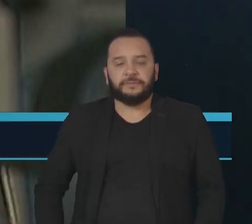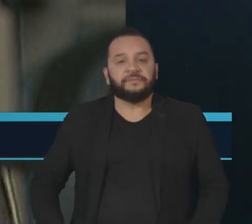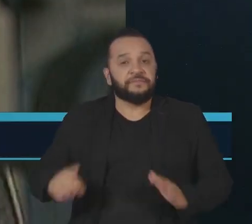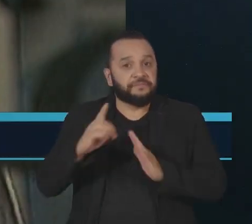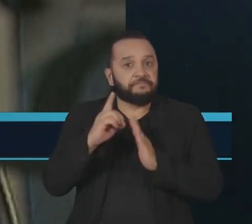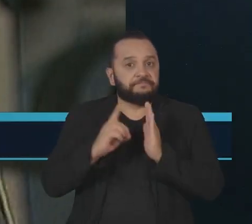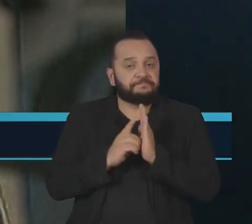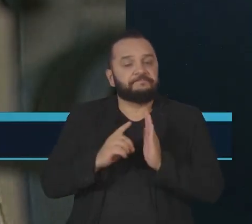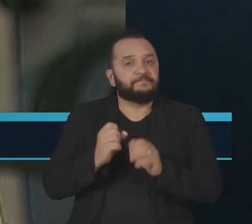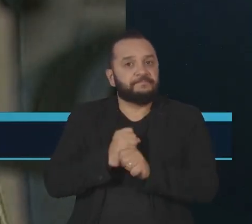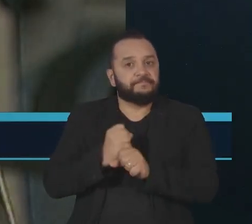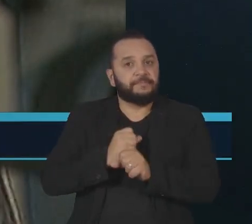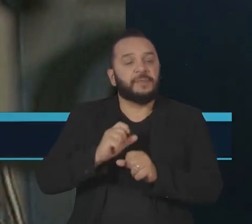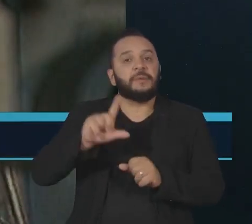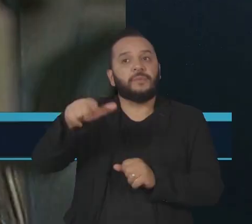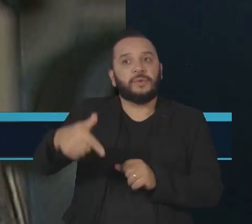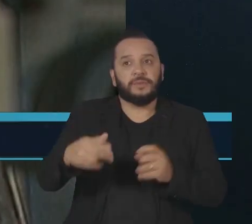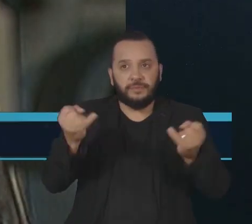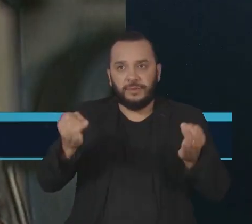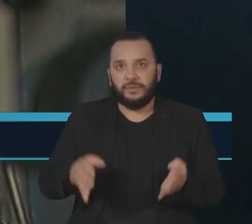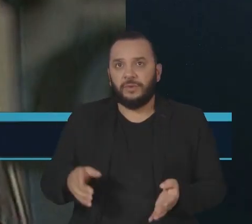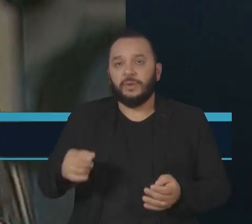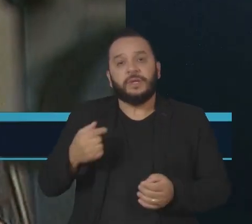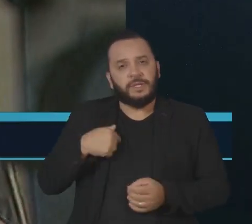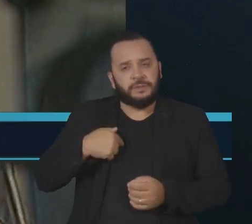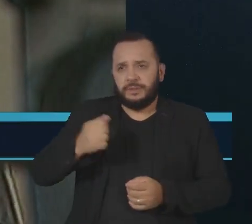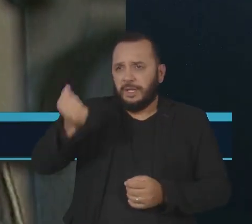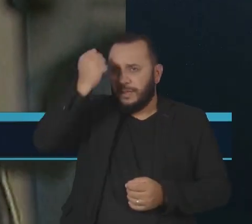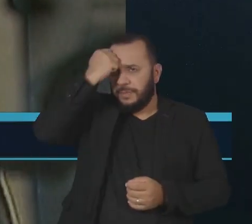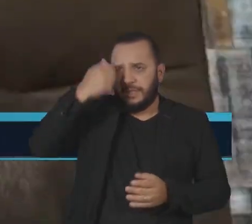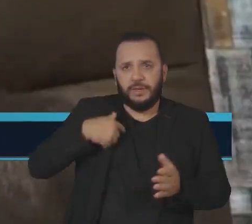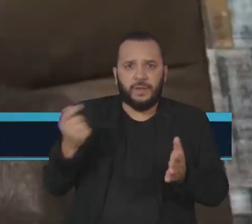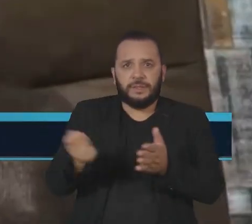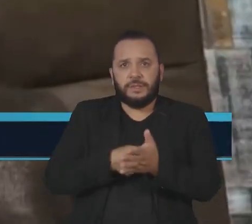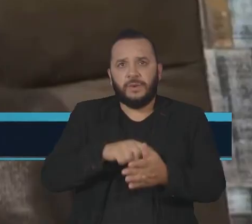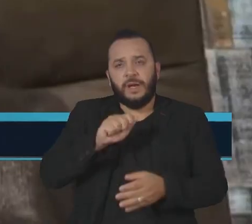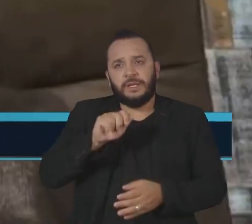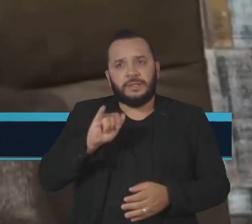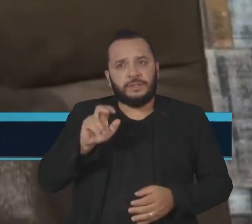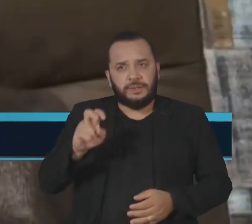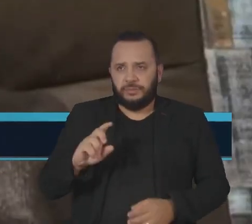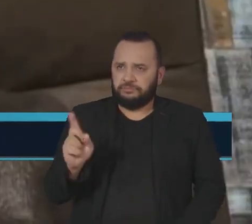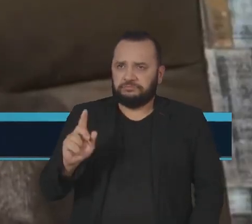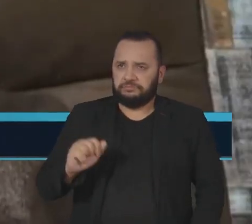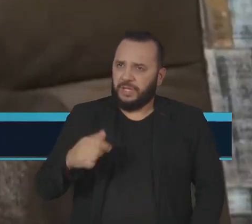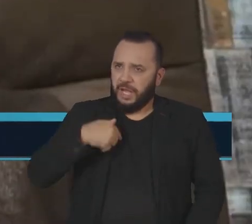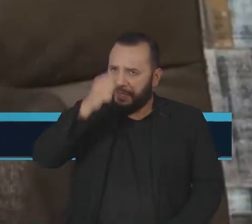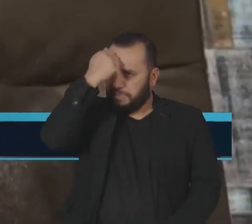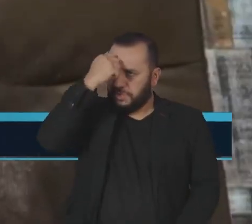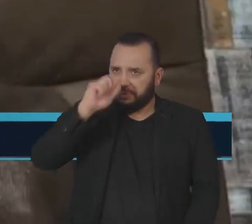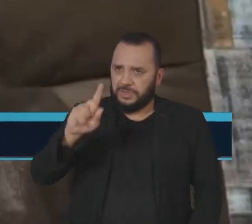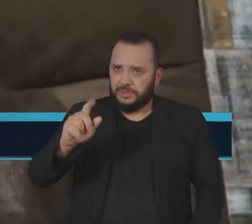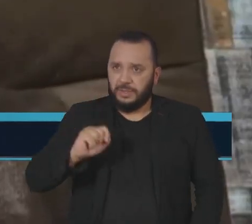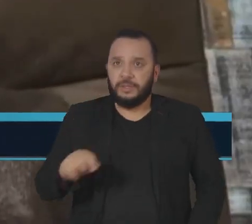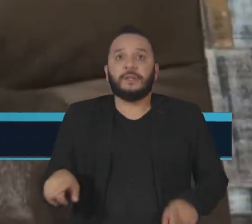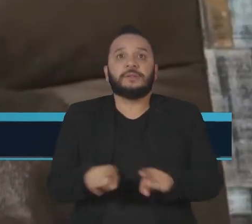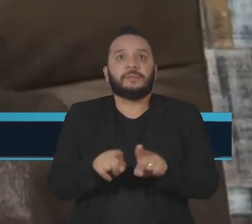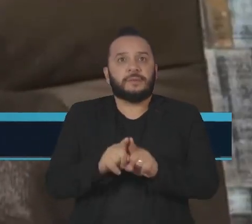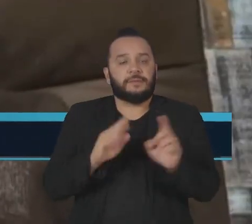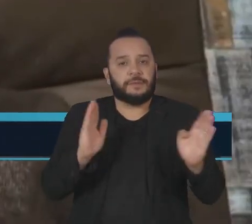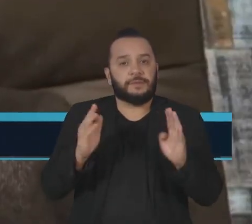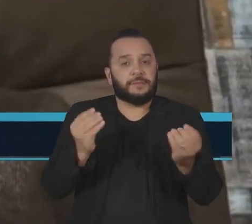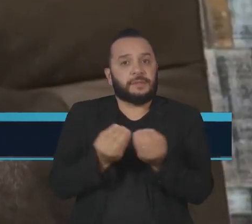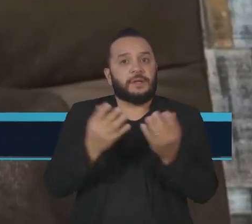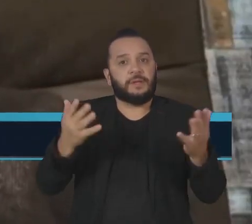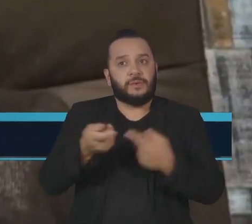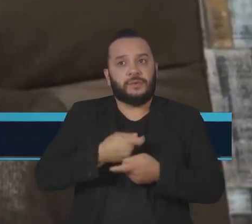o ex-ministro chegou a falar que não se arrependia de endossar o ato. Delfim participou também do chamado milagre econômico,